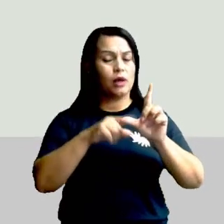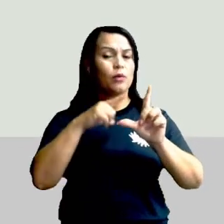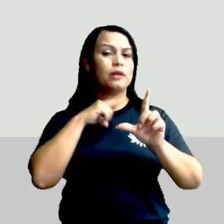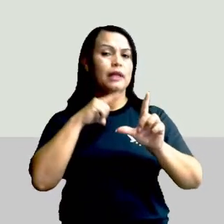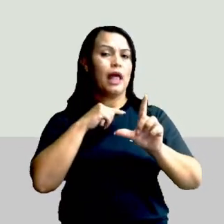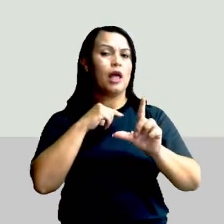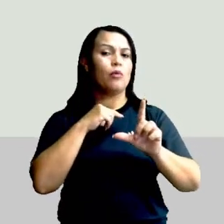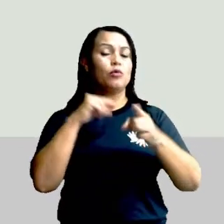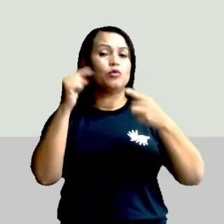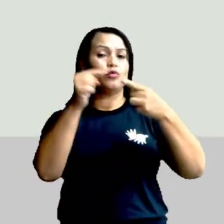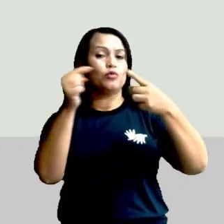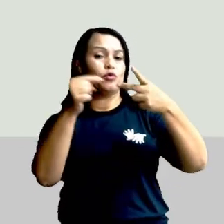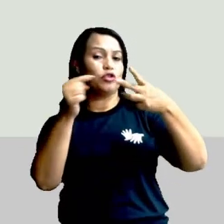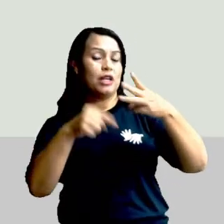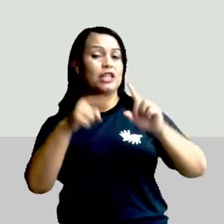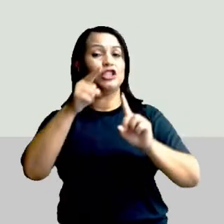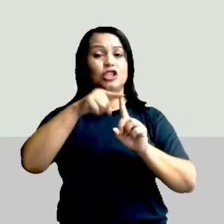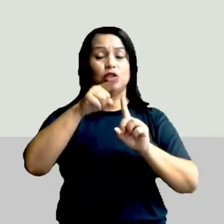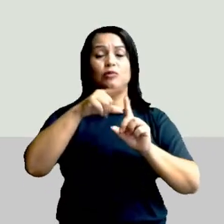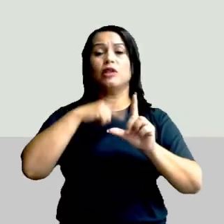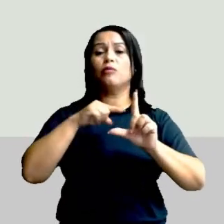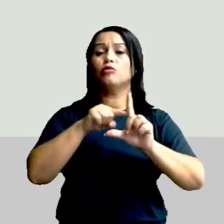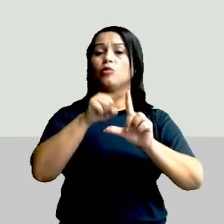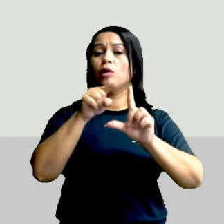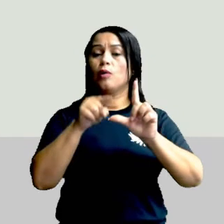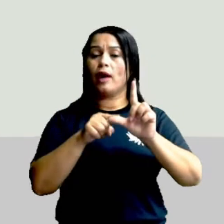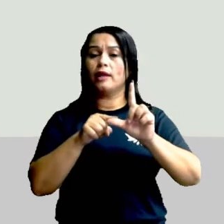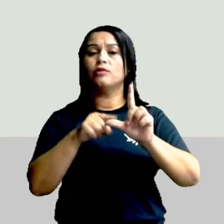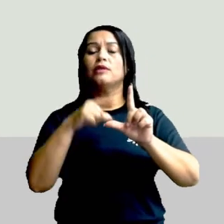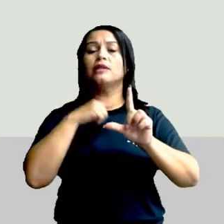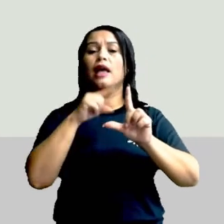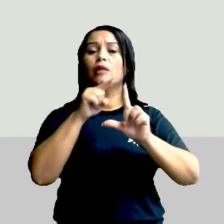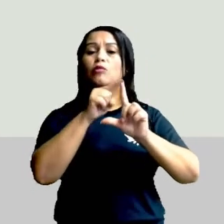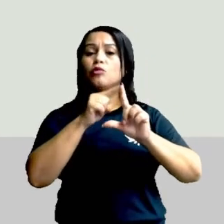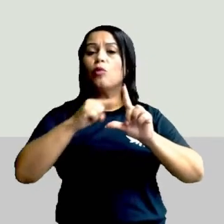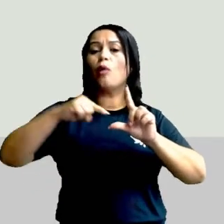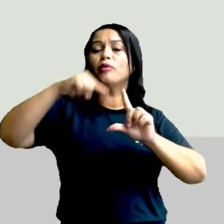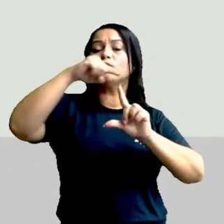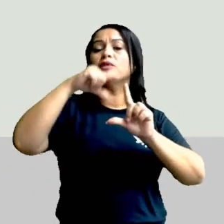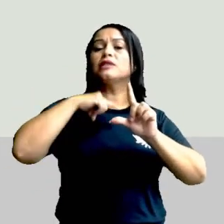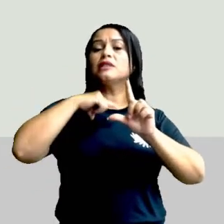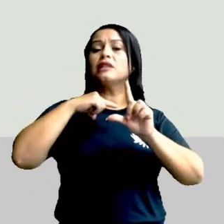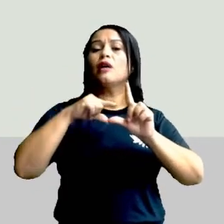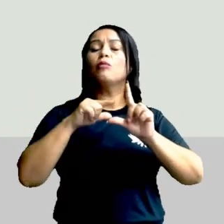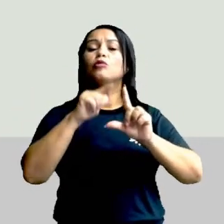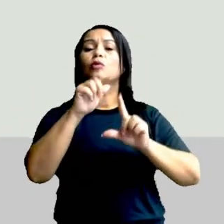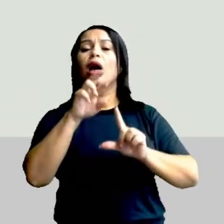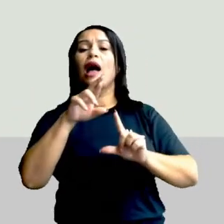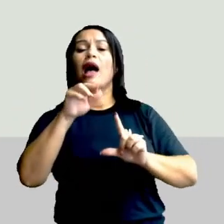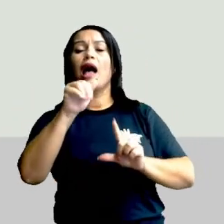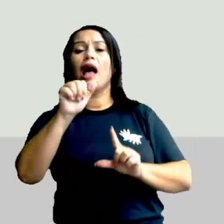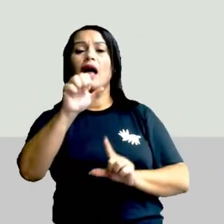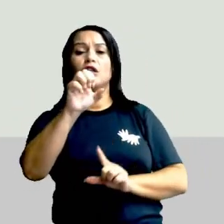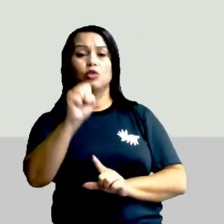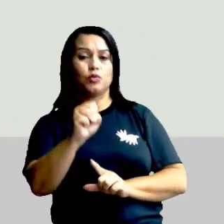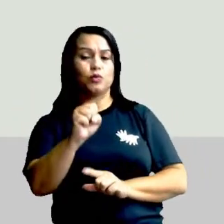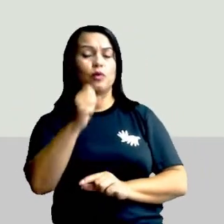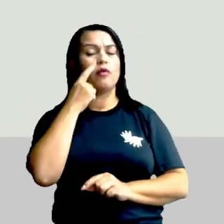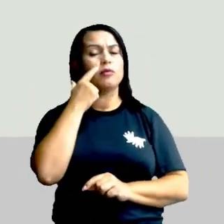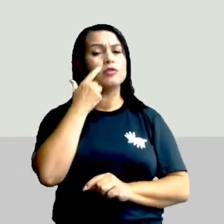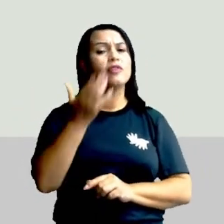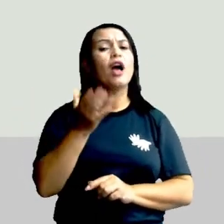nós temos três tipos de ambos né Nós temos o ângulo reto um ângulo obtuso é o ângulo raso Então vamos